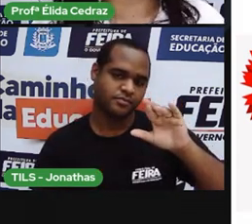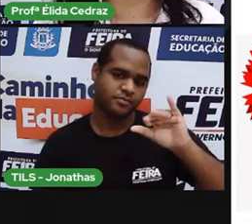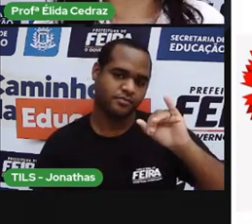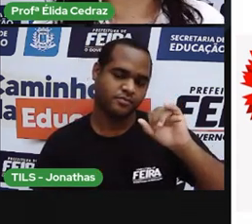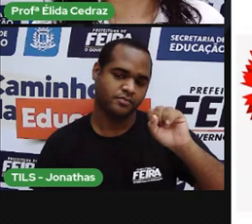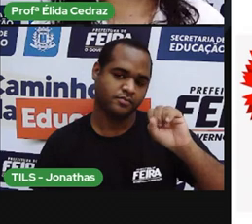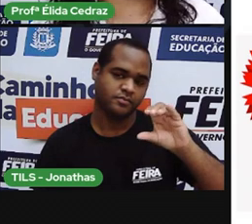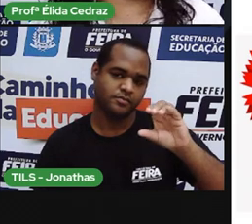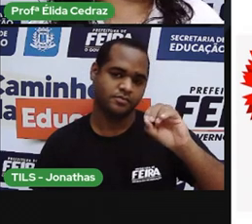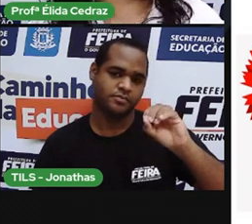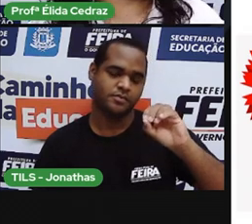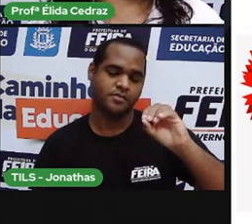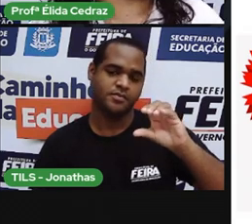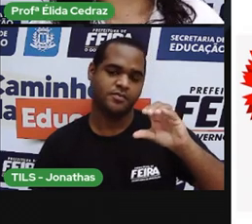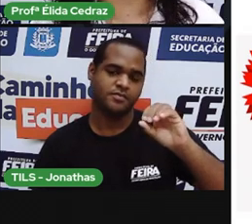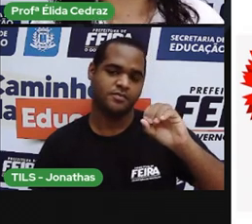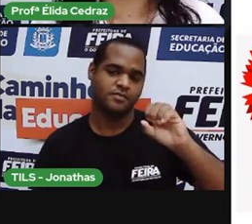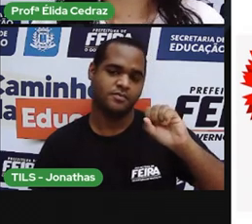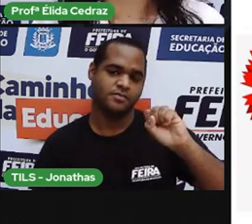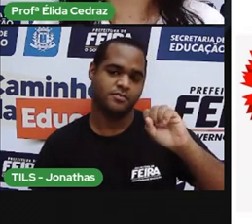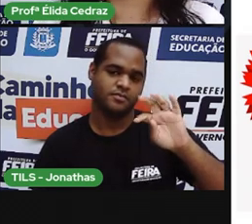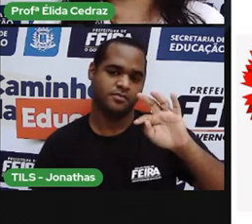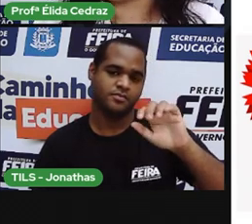Cisco, Costa,